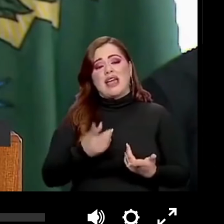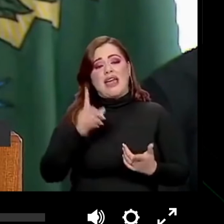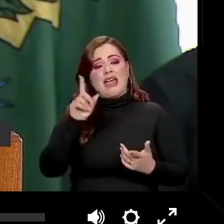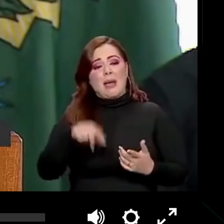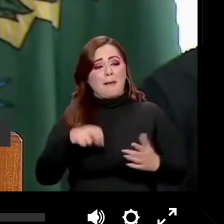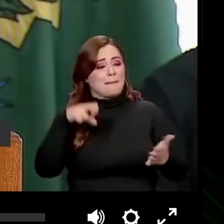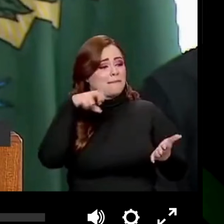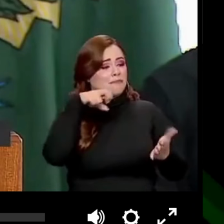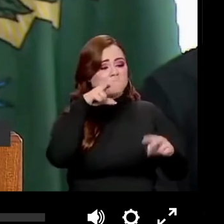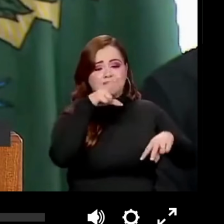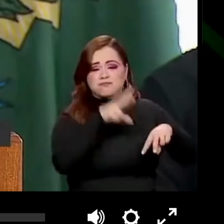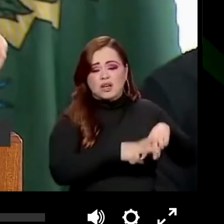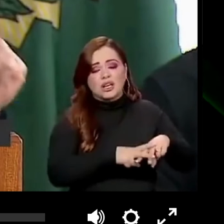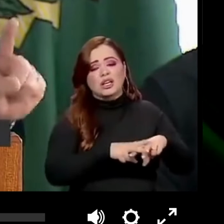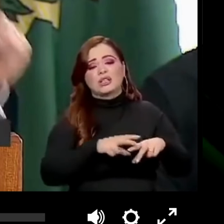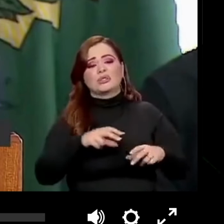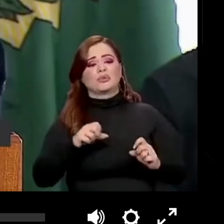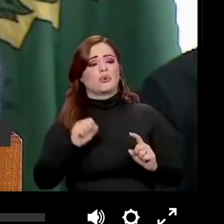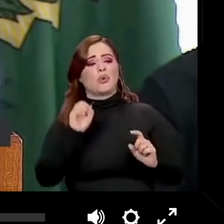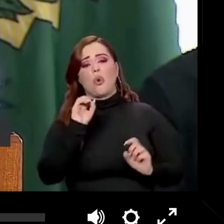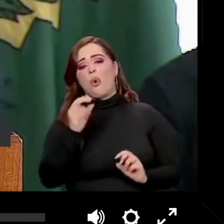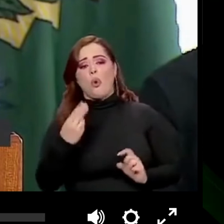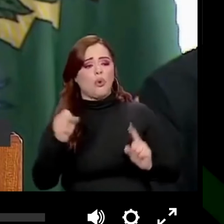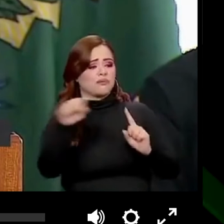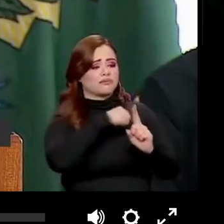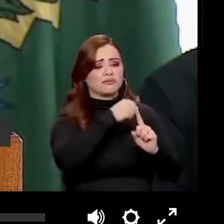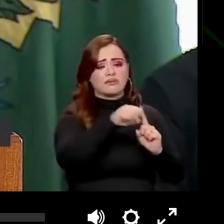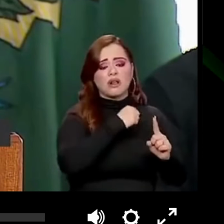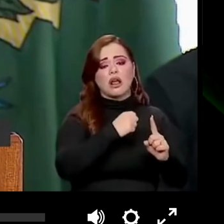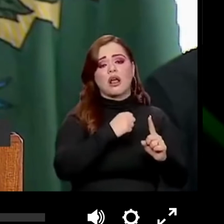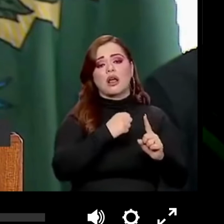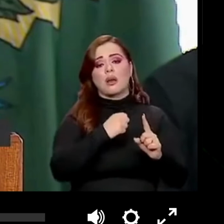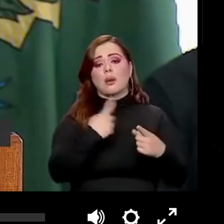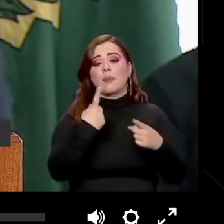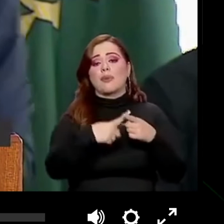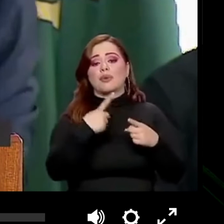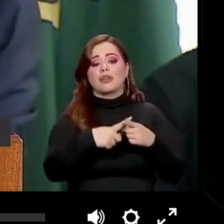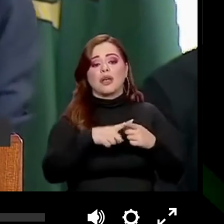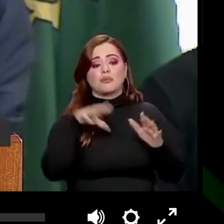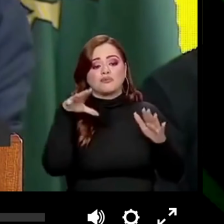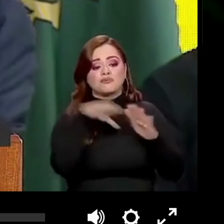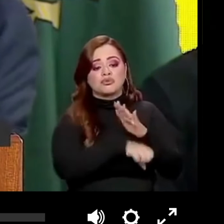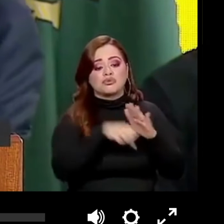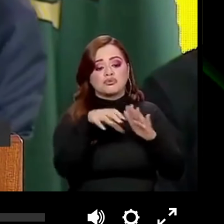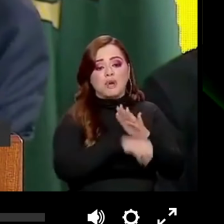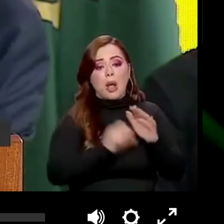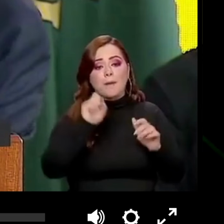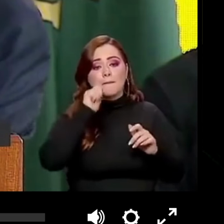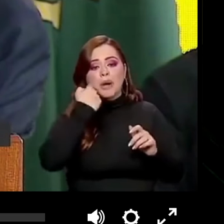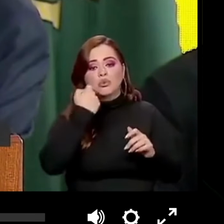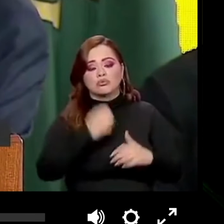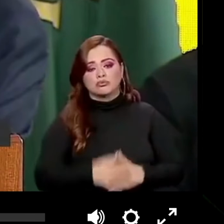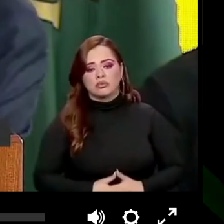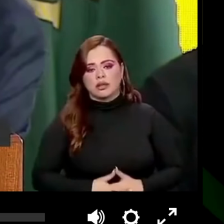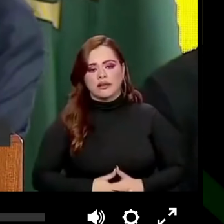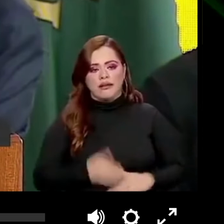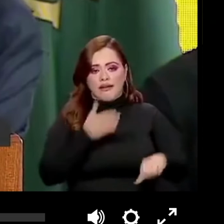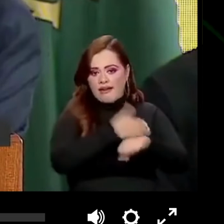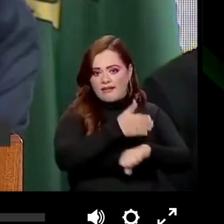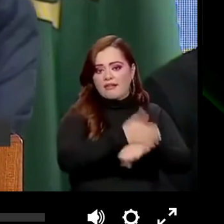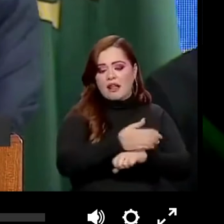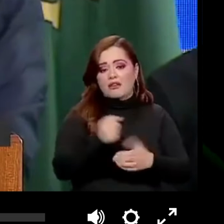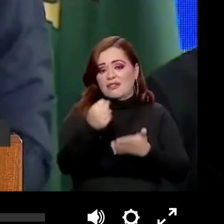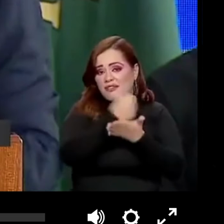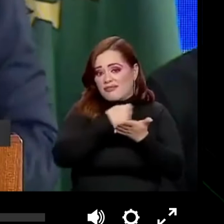violentados porque entraram numa padaria e roubar um pãozinho porque muitas vezes entrar numa farmácia e pegar